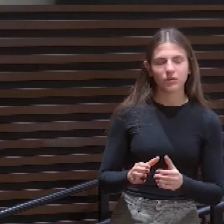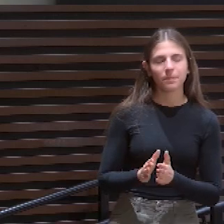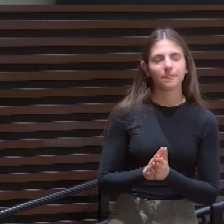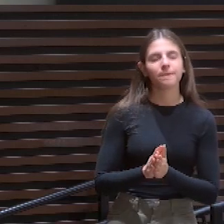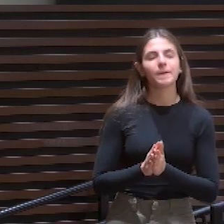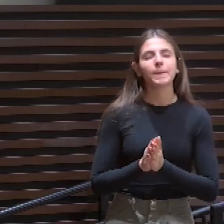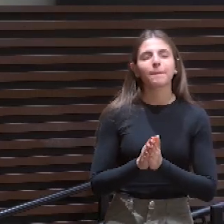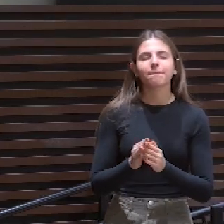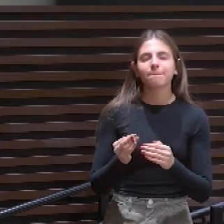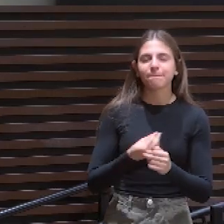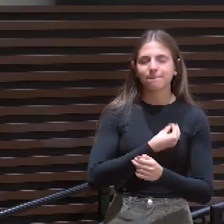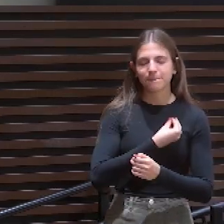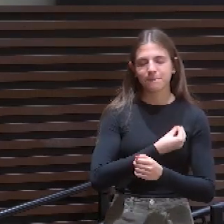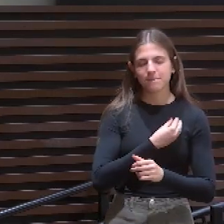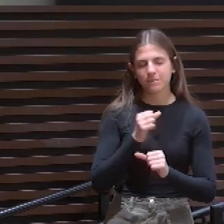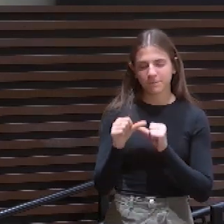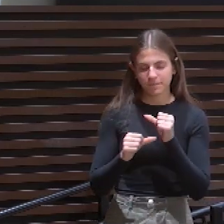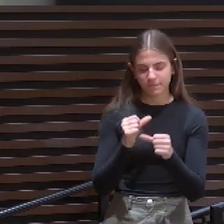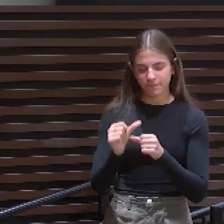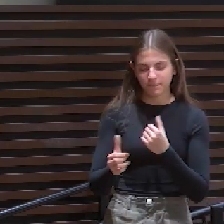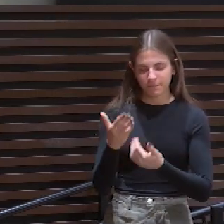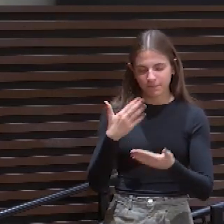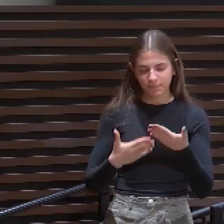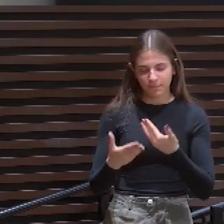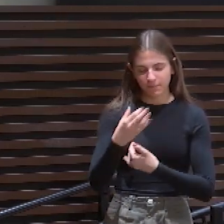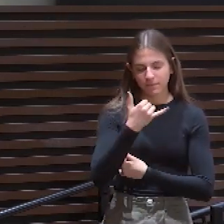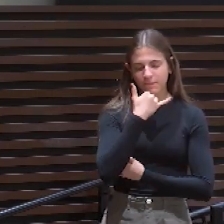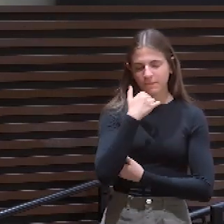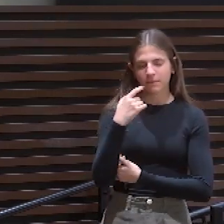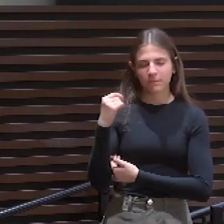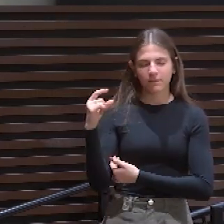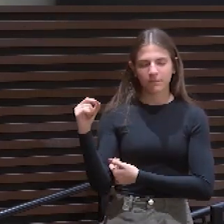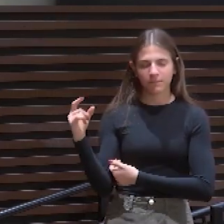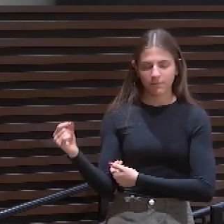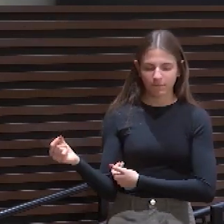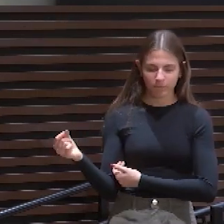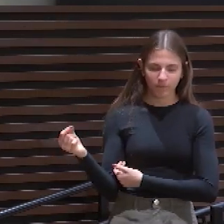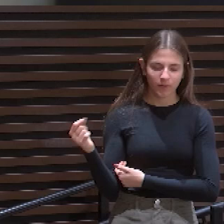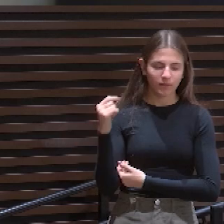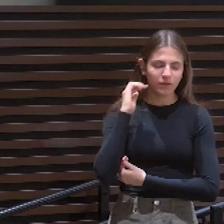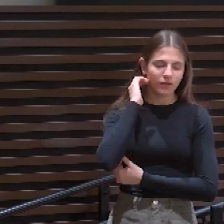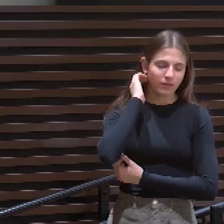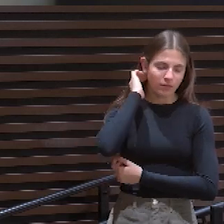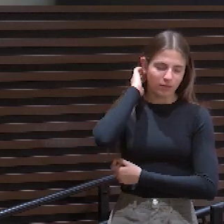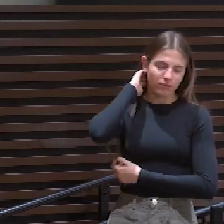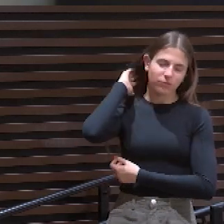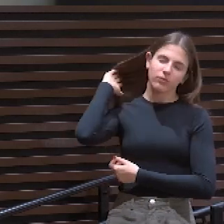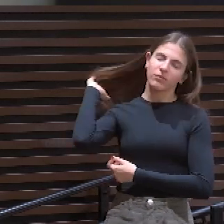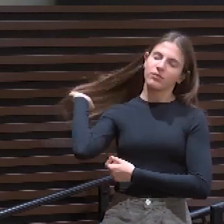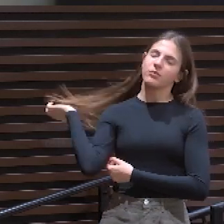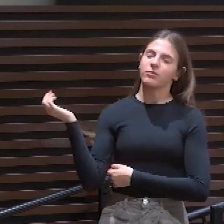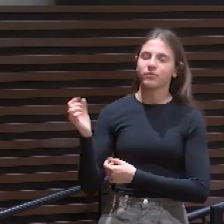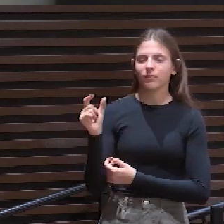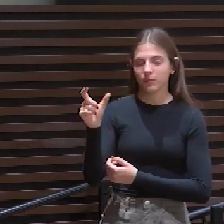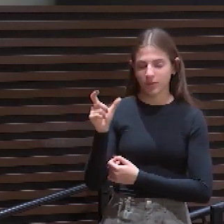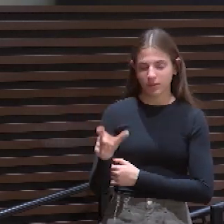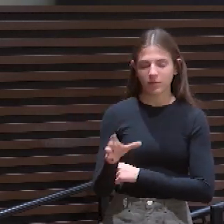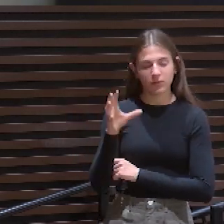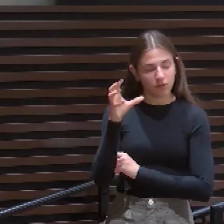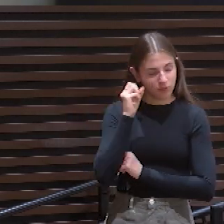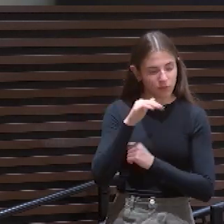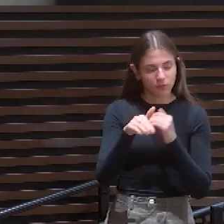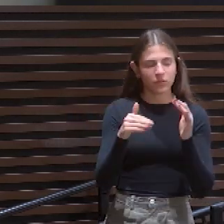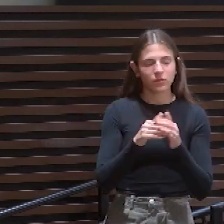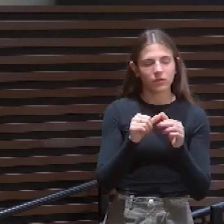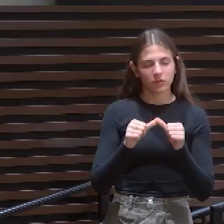possam ser transformadas com o perdão, Senhor. E que aquele que ouviu tudo isso,